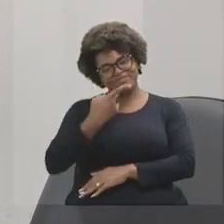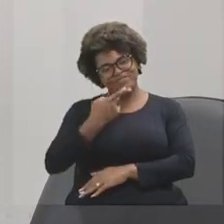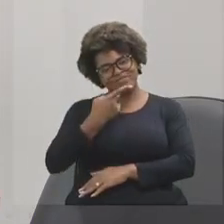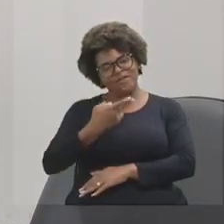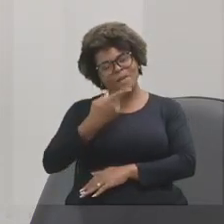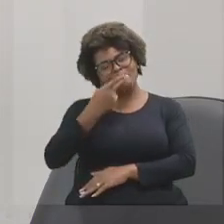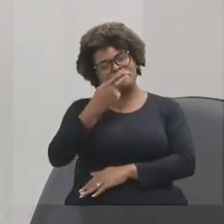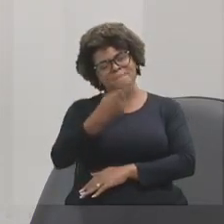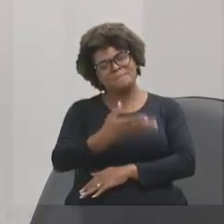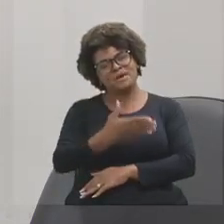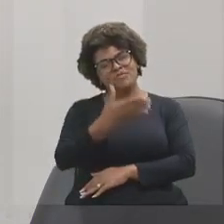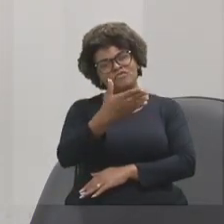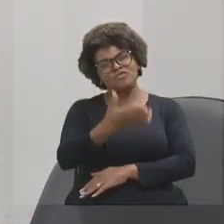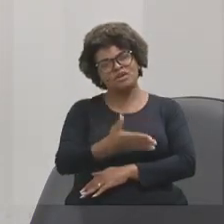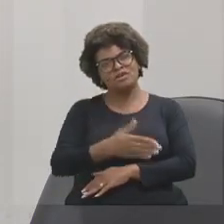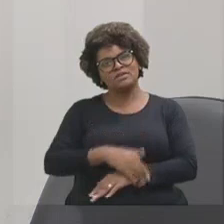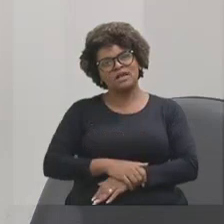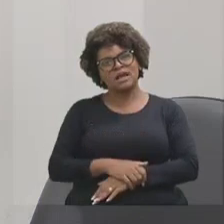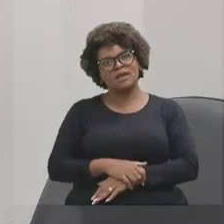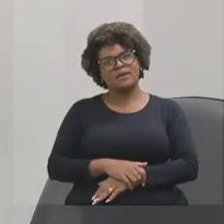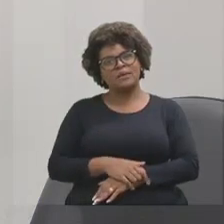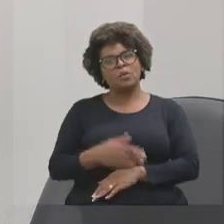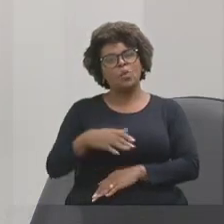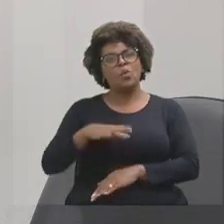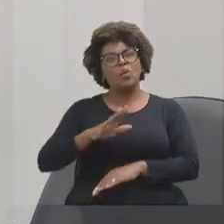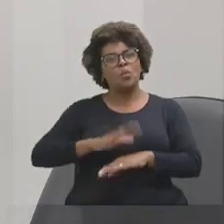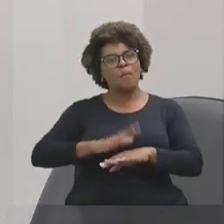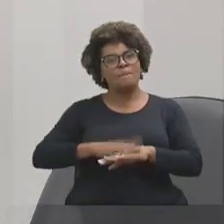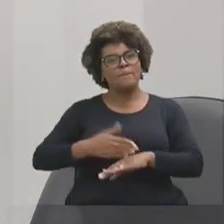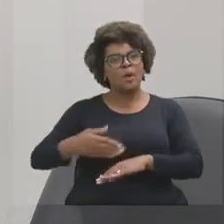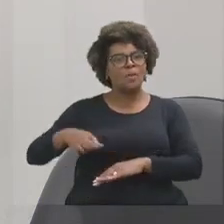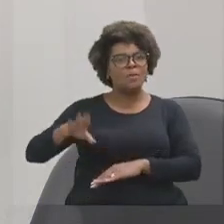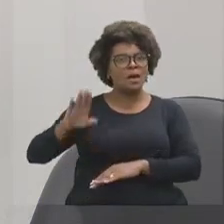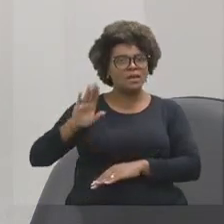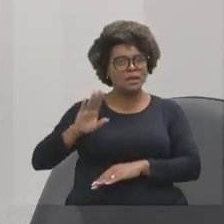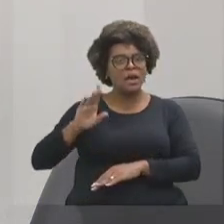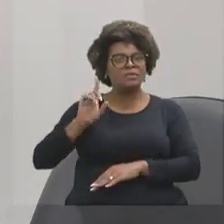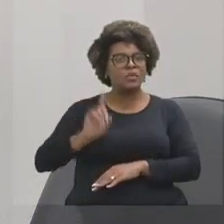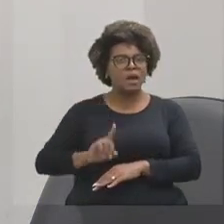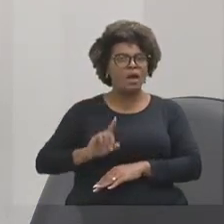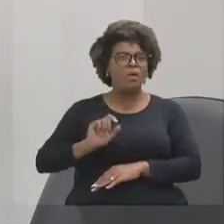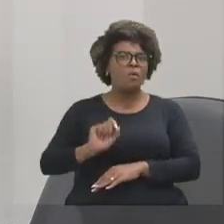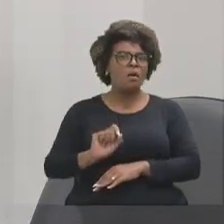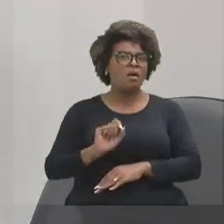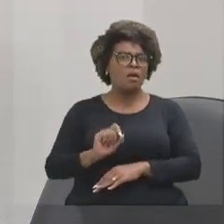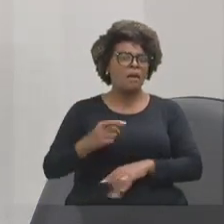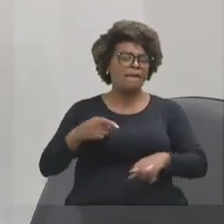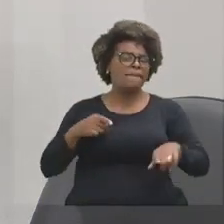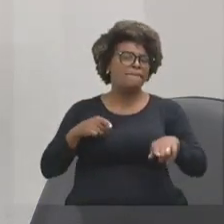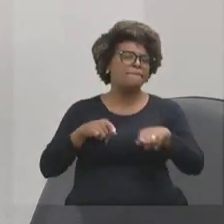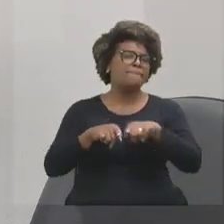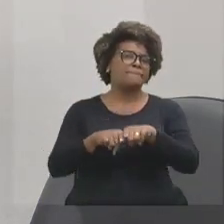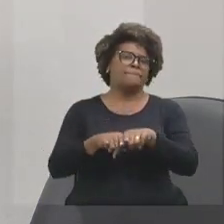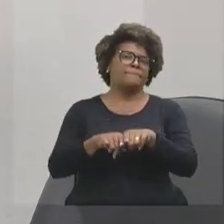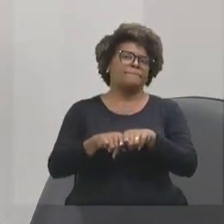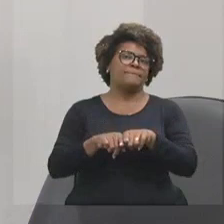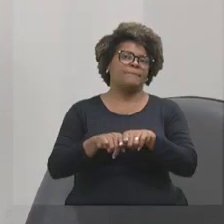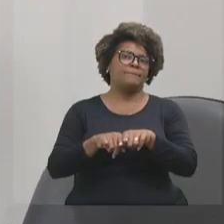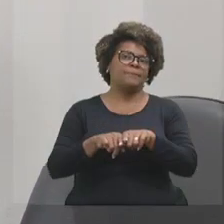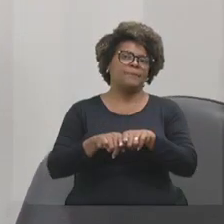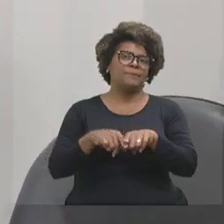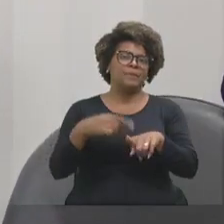a disposição da sua secretaria eu falo que o meu intuito é ser realmente parceiro porque a gente aqui